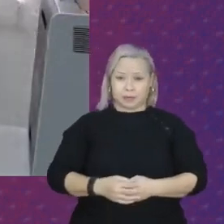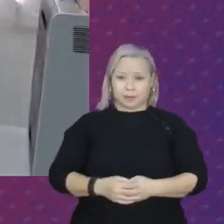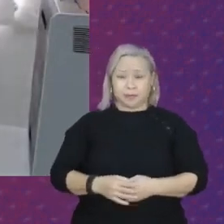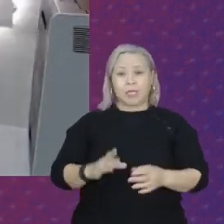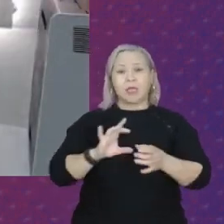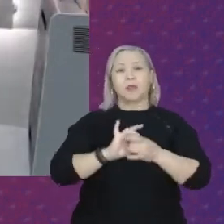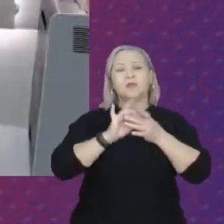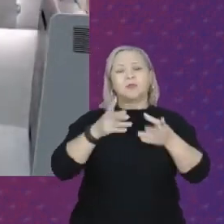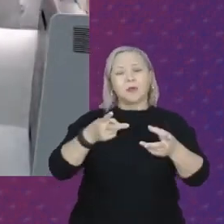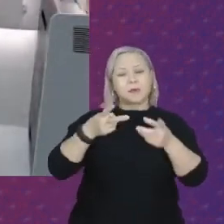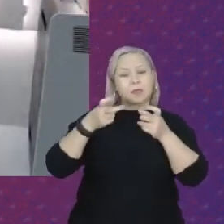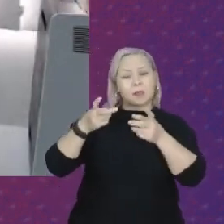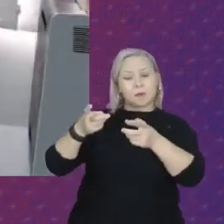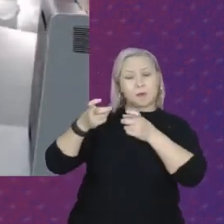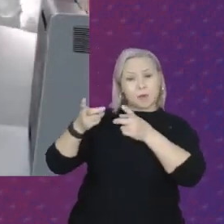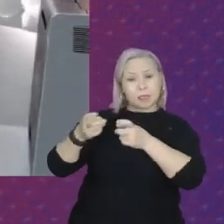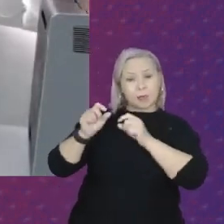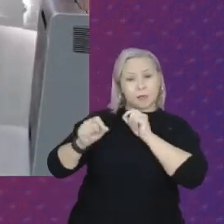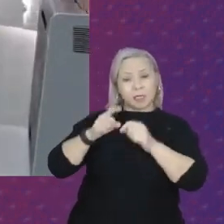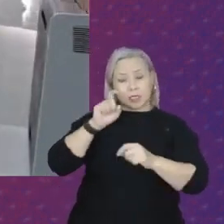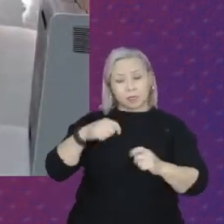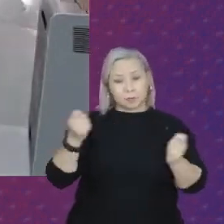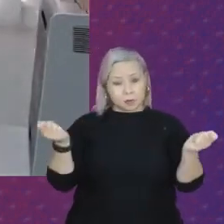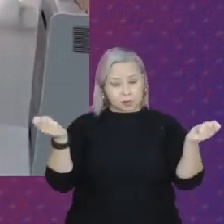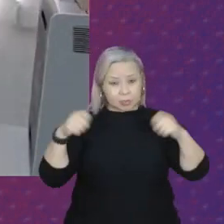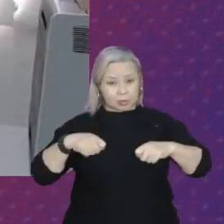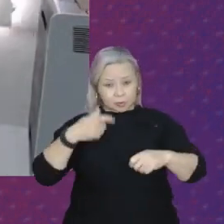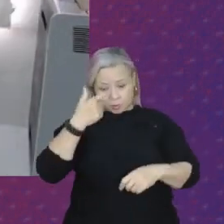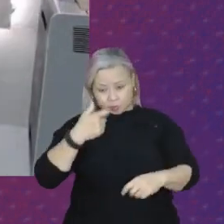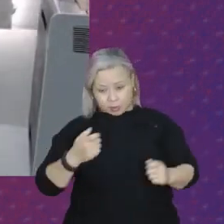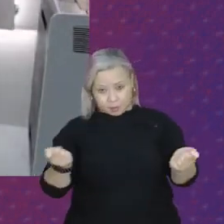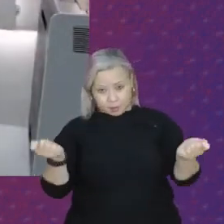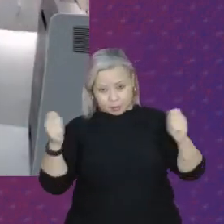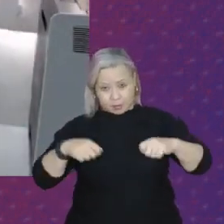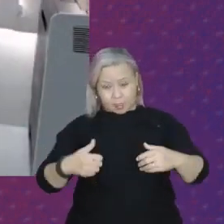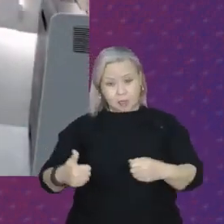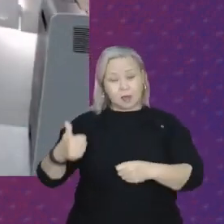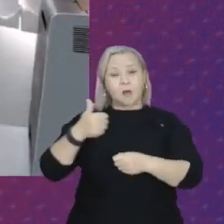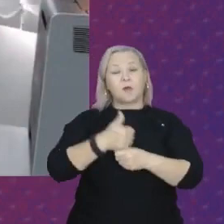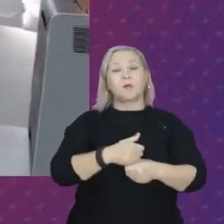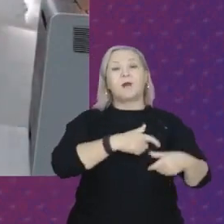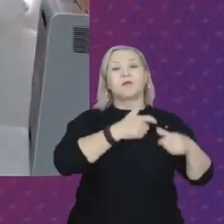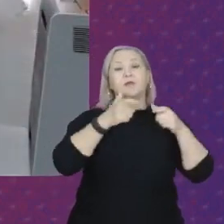permitem enxergar e entender que somos capazes de ocupar os espaços de poder,